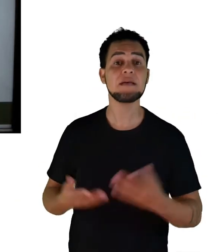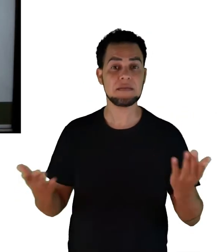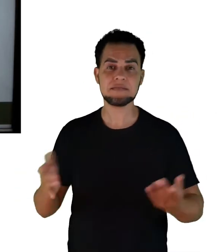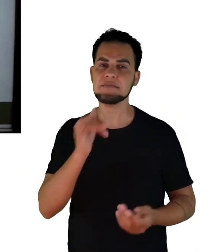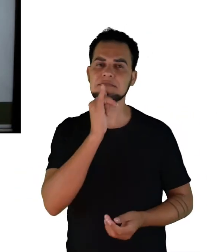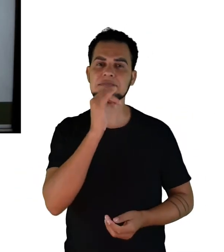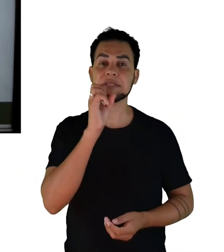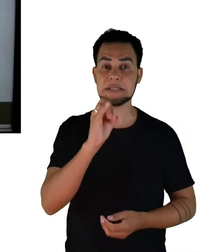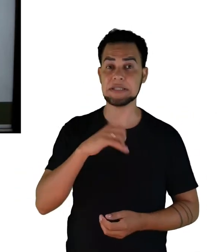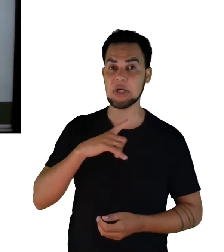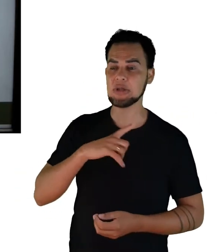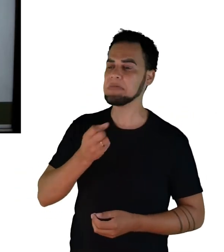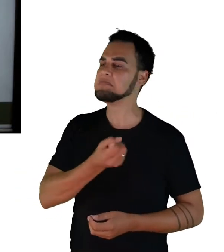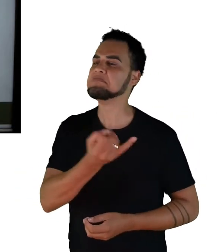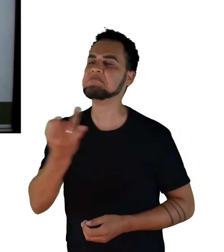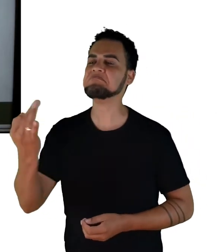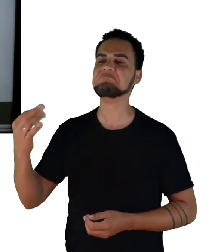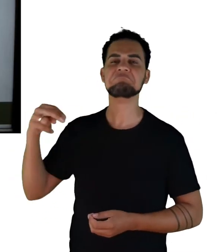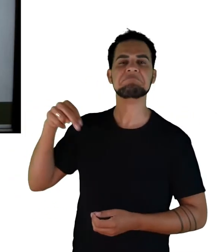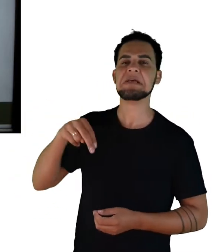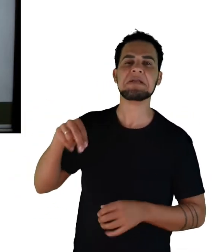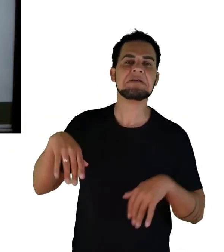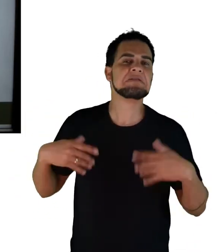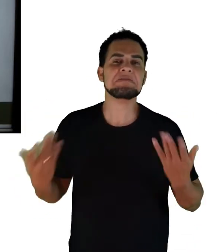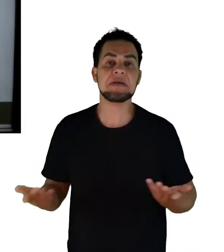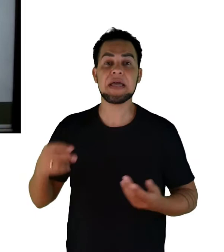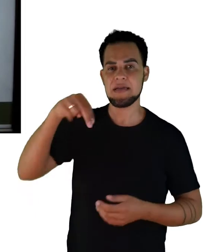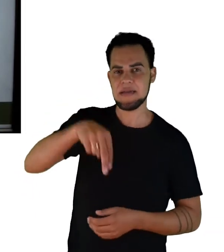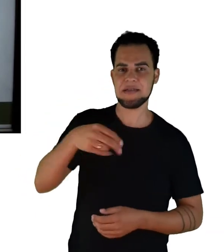n lugares, n menos 4,